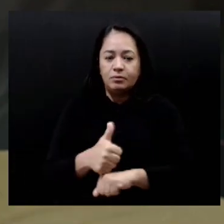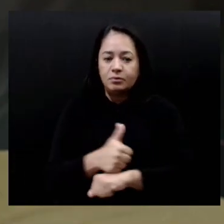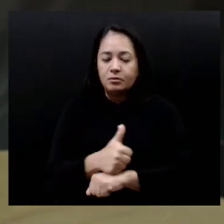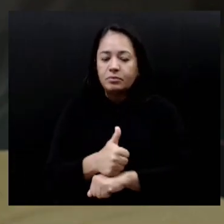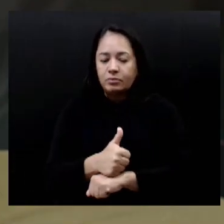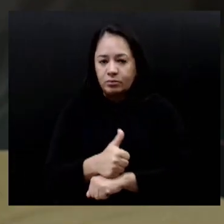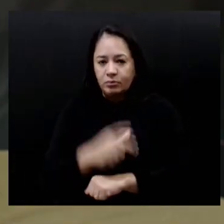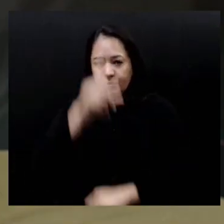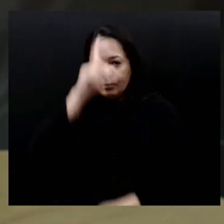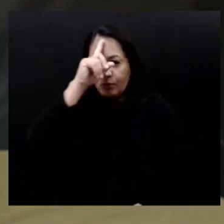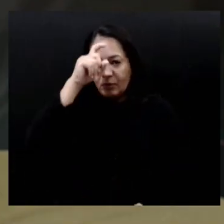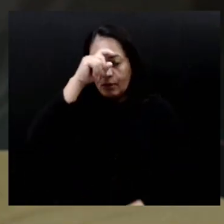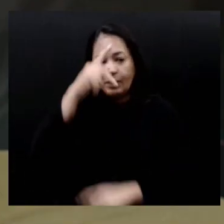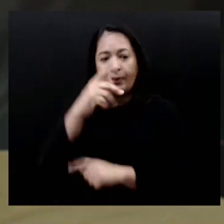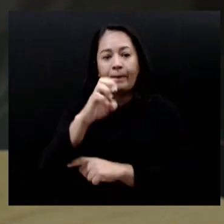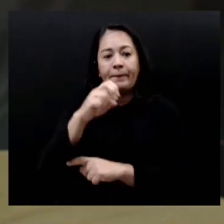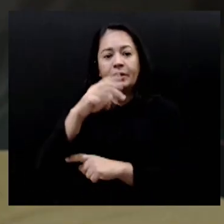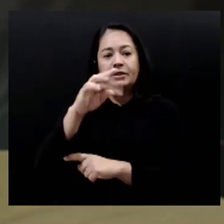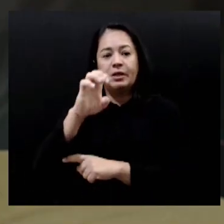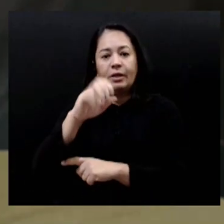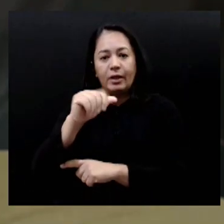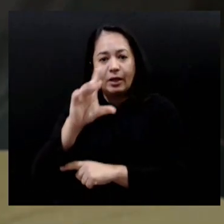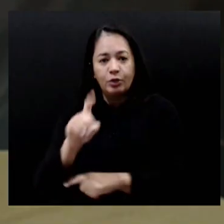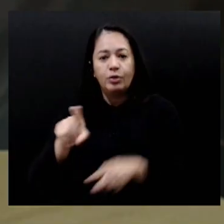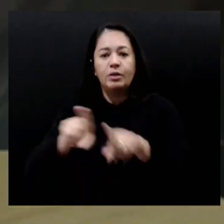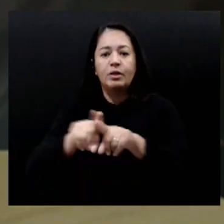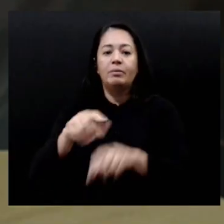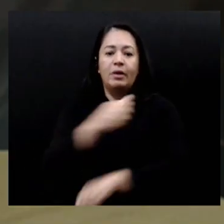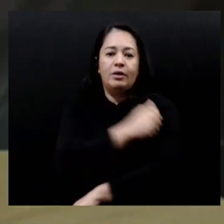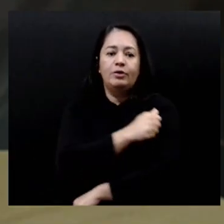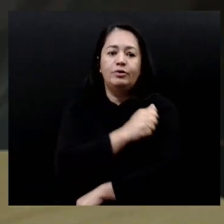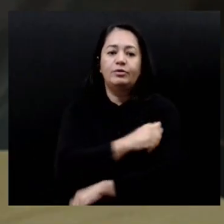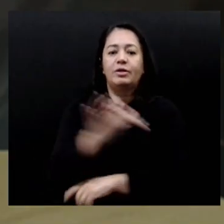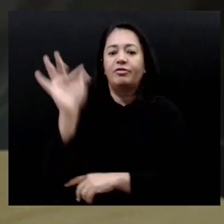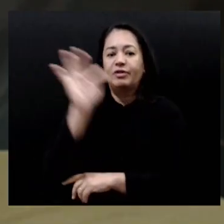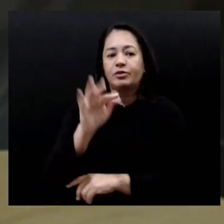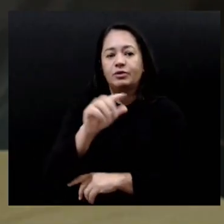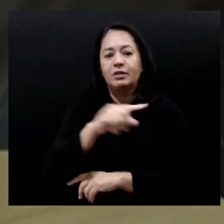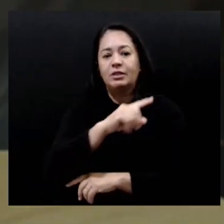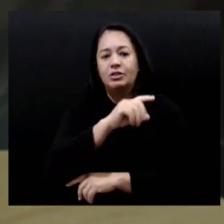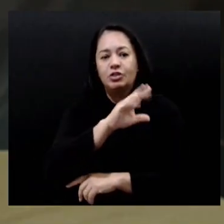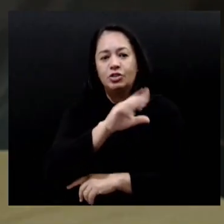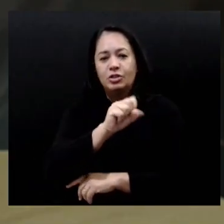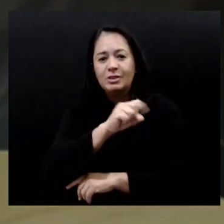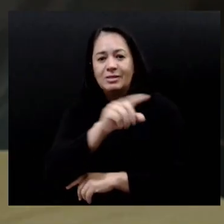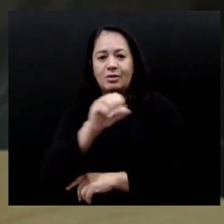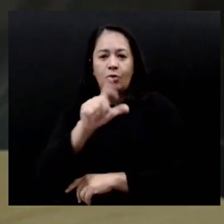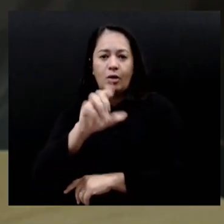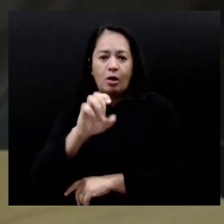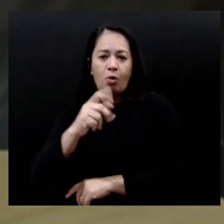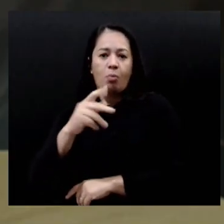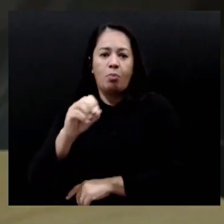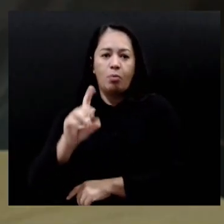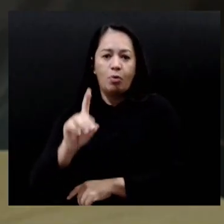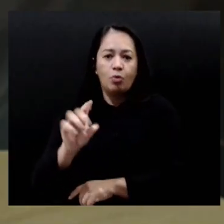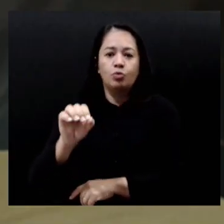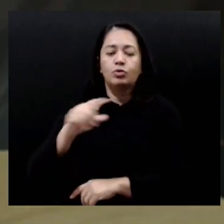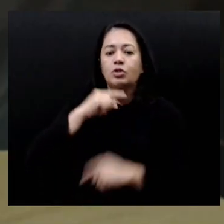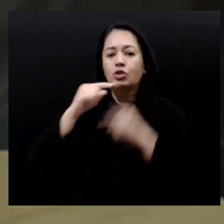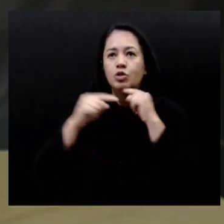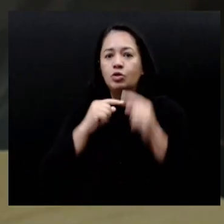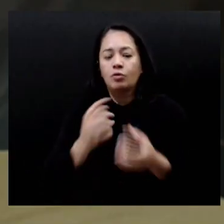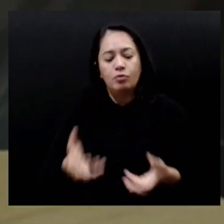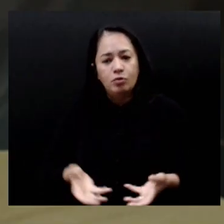da Faculdade São Leopoldo Mandique, que estão no local para tirar dúvidas e incentivar novos doadores. De acordo